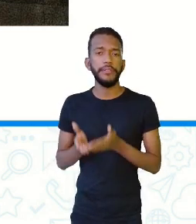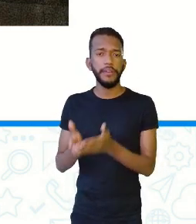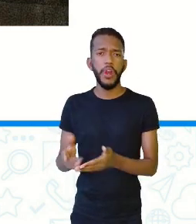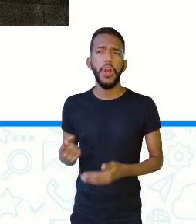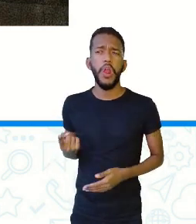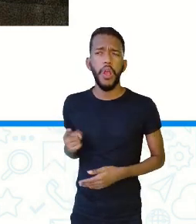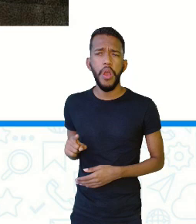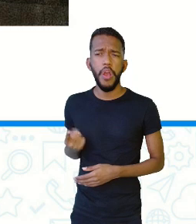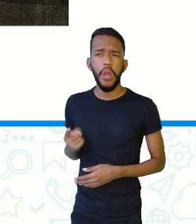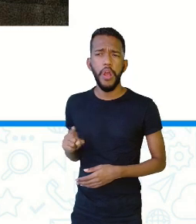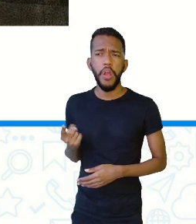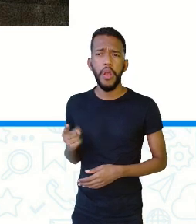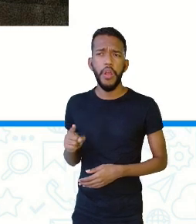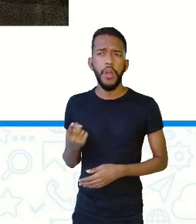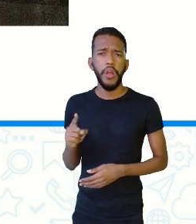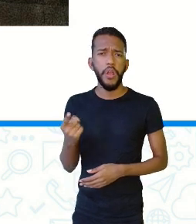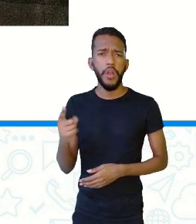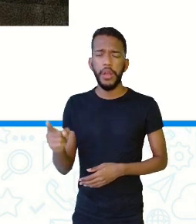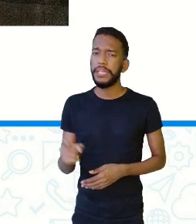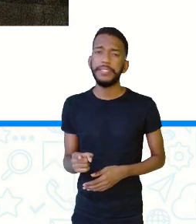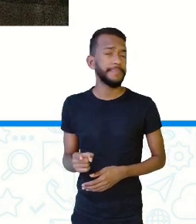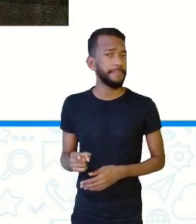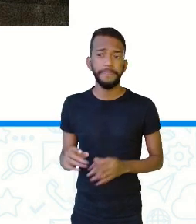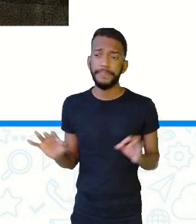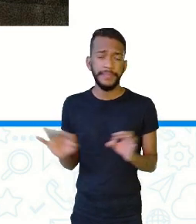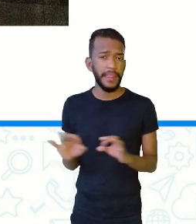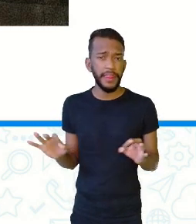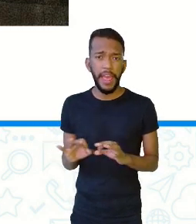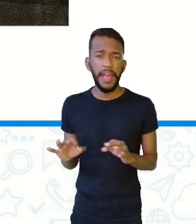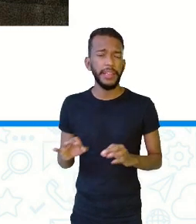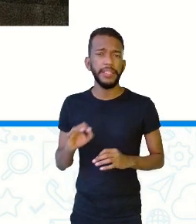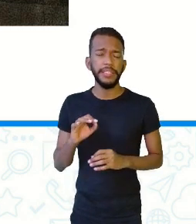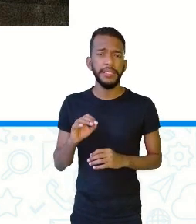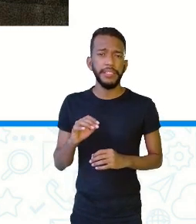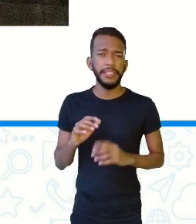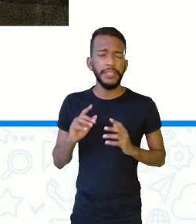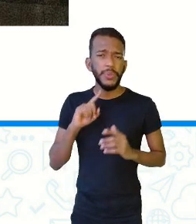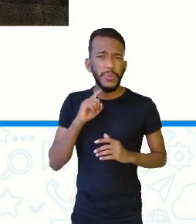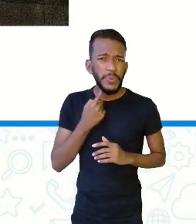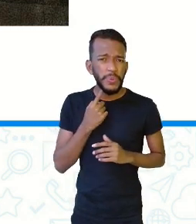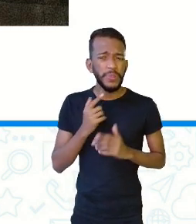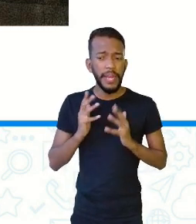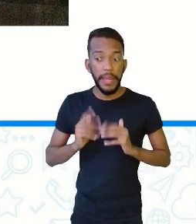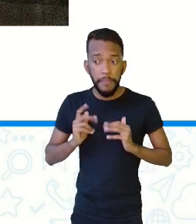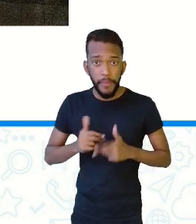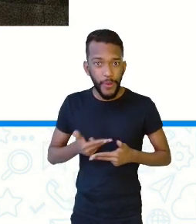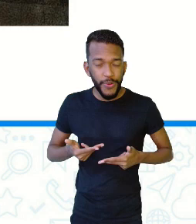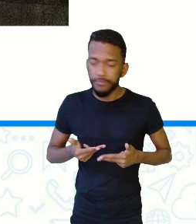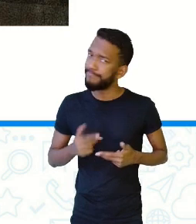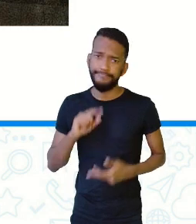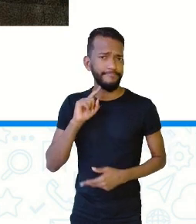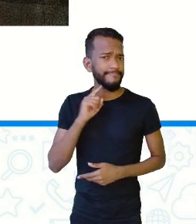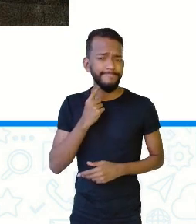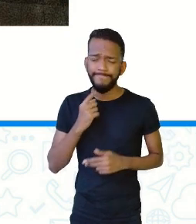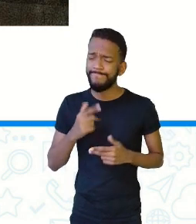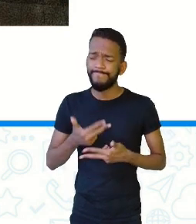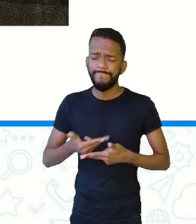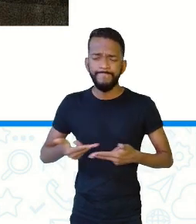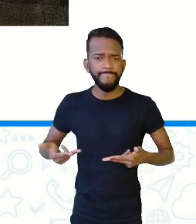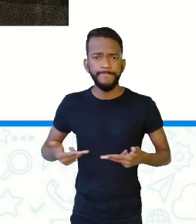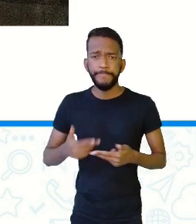sem condição nenhuma de higiene, de cuidados, para que essas pessoas pudessem fazer a viagem. Então, muitos